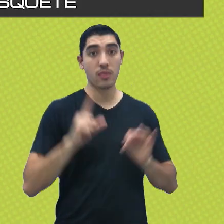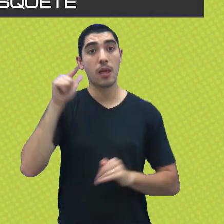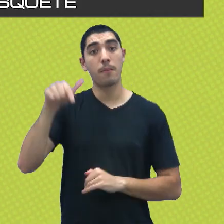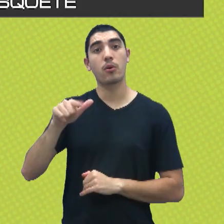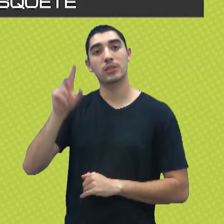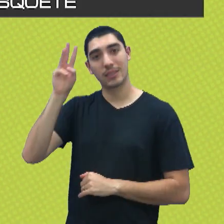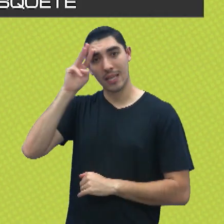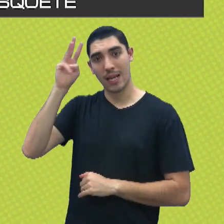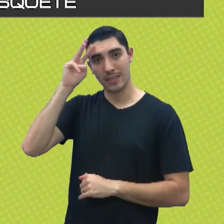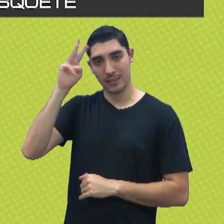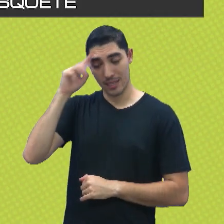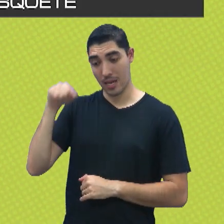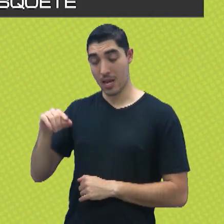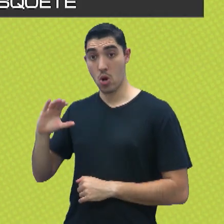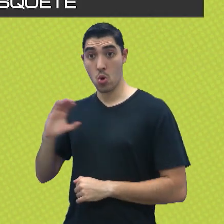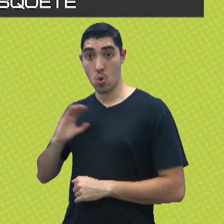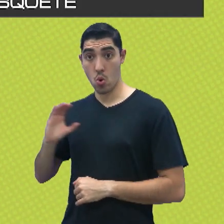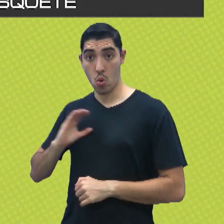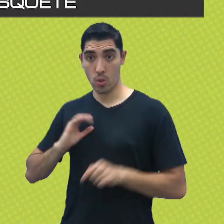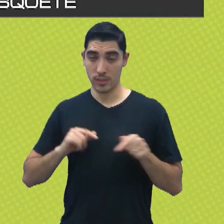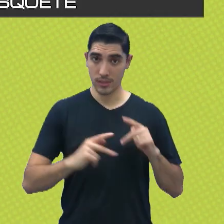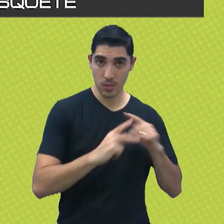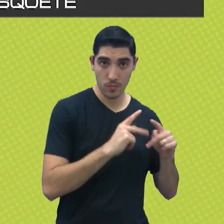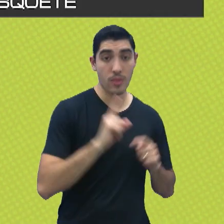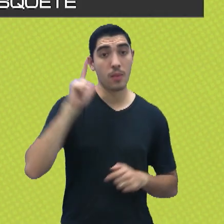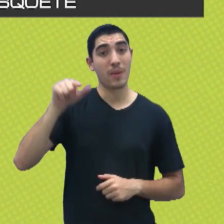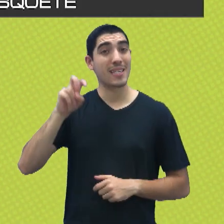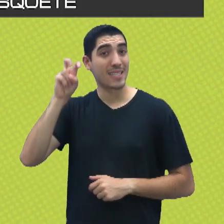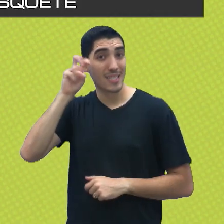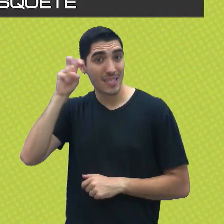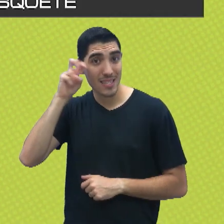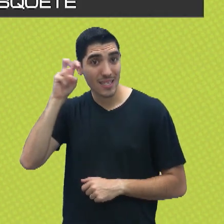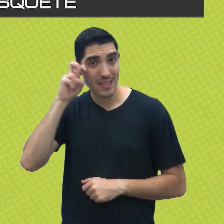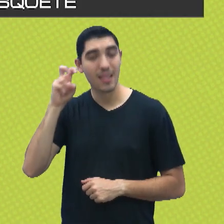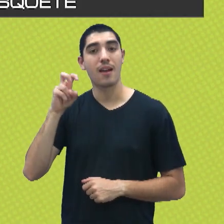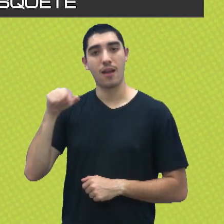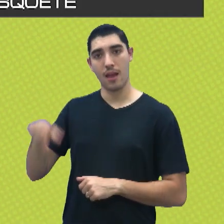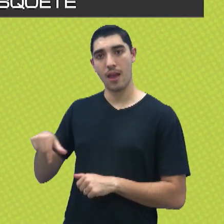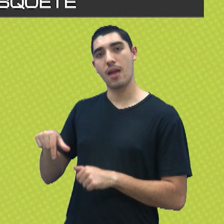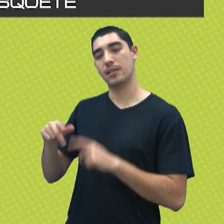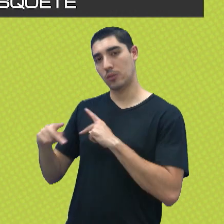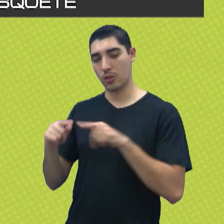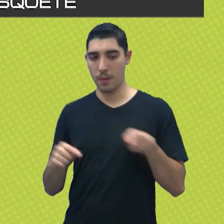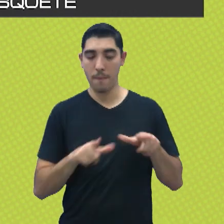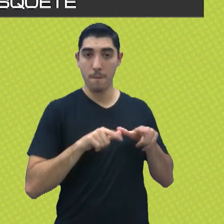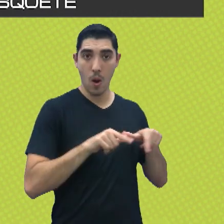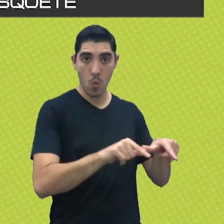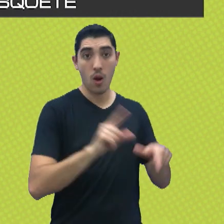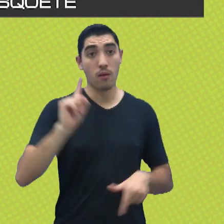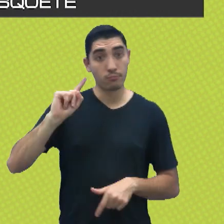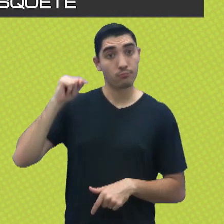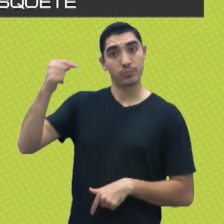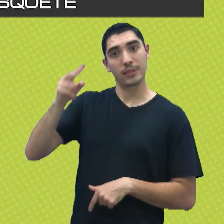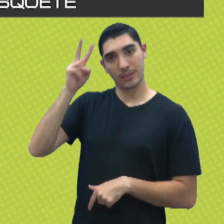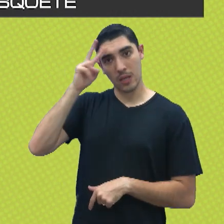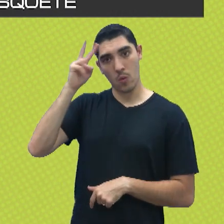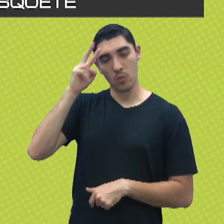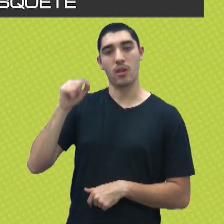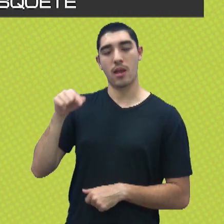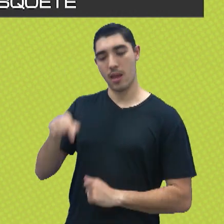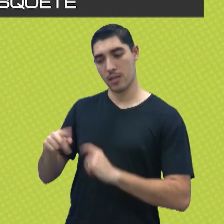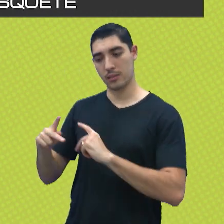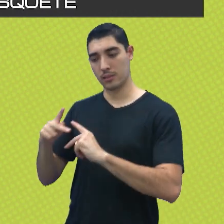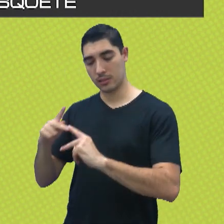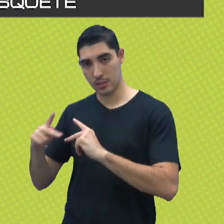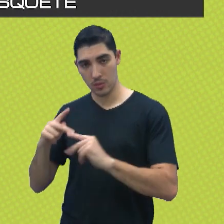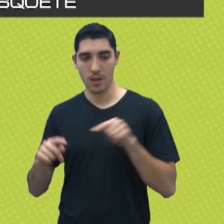vem, sai para enfrentar o Corinthians. Quinta-feira da semana que vem, recebe o Bauru. Na outra segunda-feira, dia 15, São José recebe